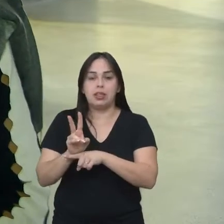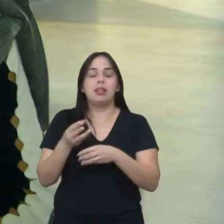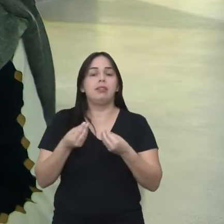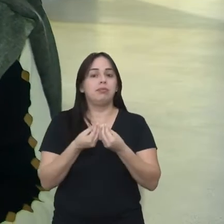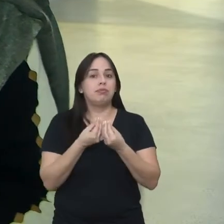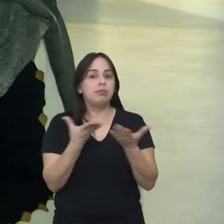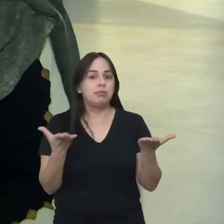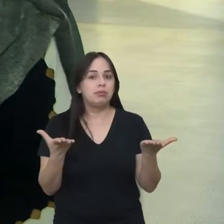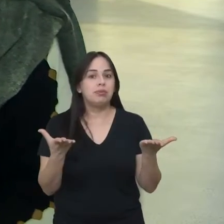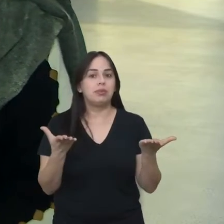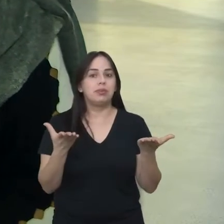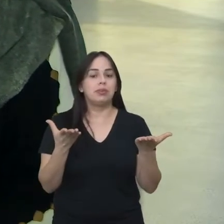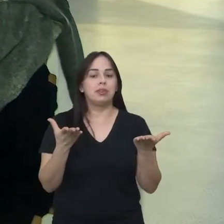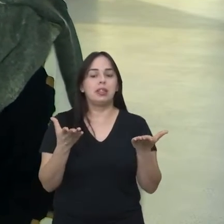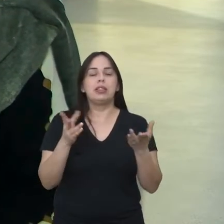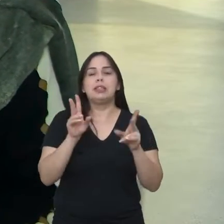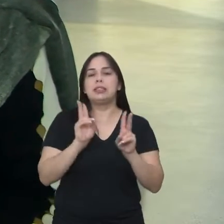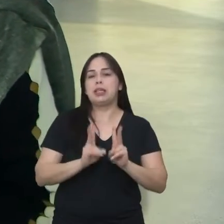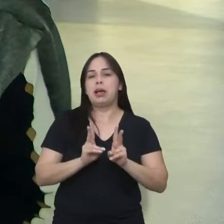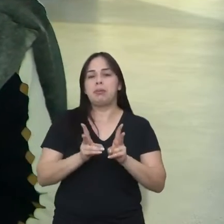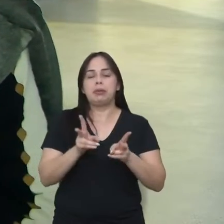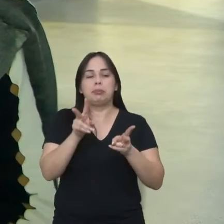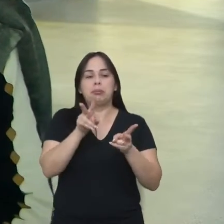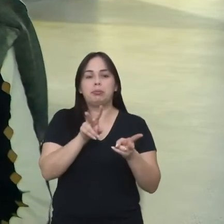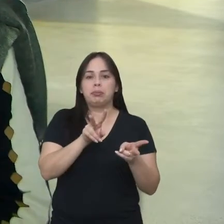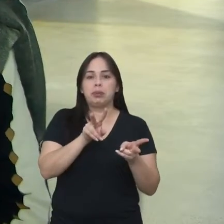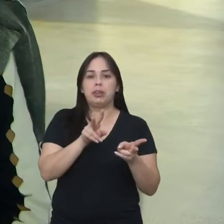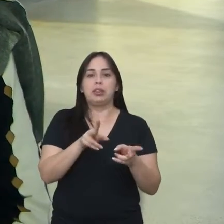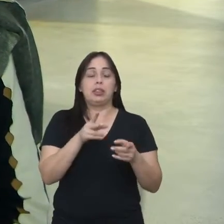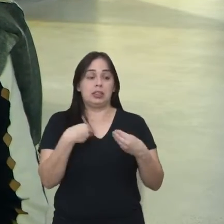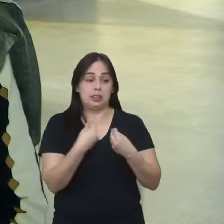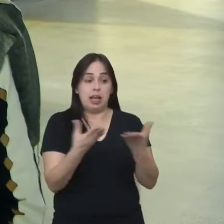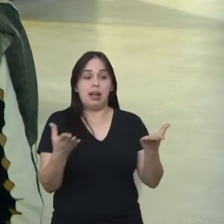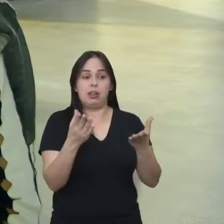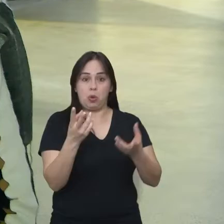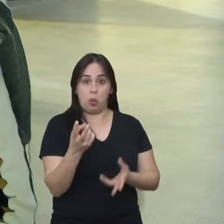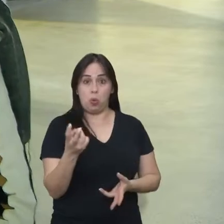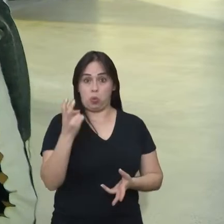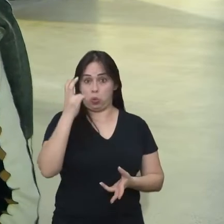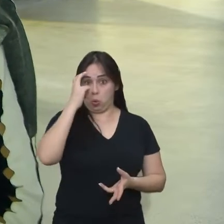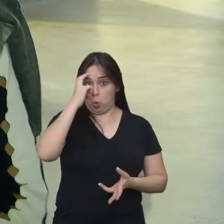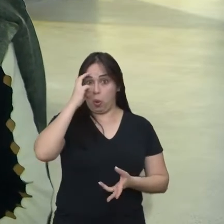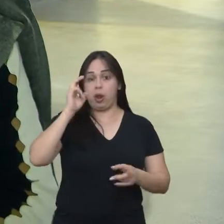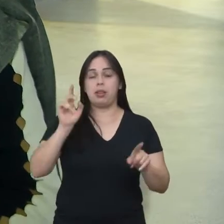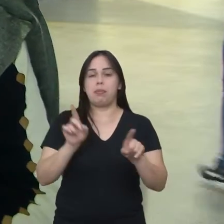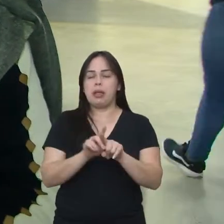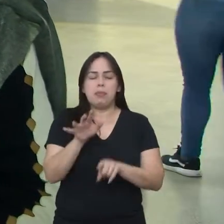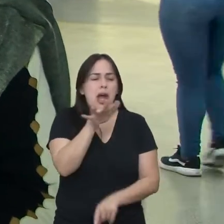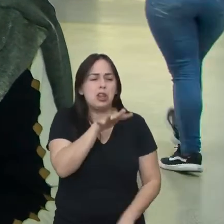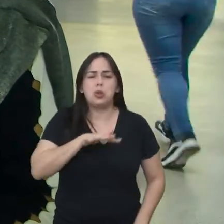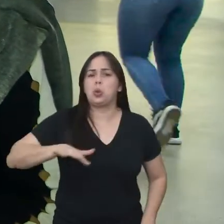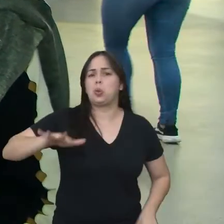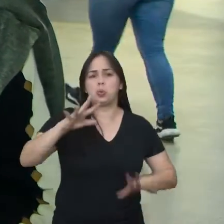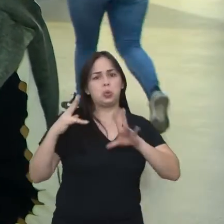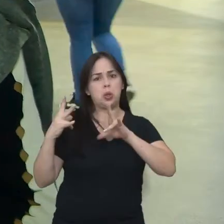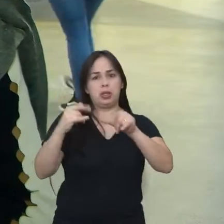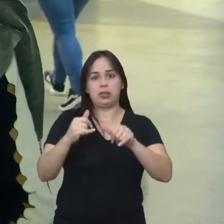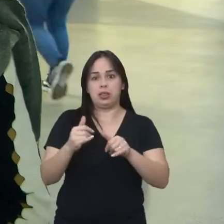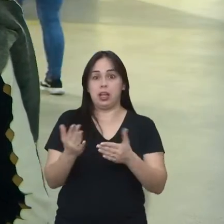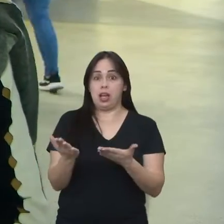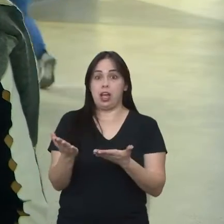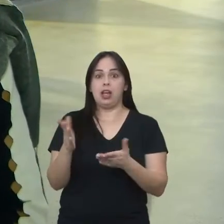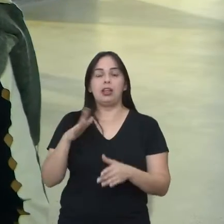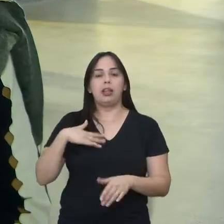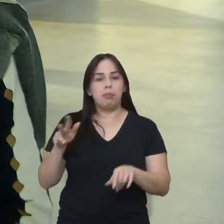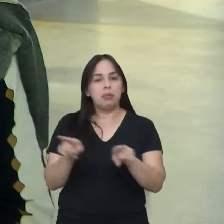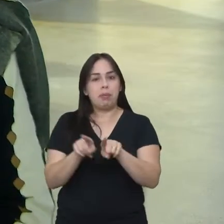pública, ofertar centros alternativos culturais para a população, de modo geral, onde